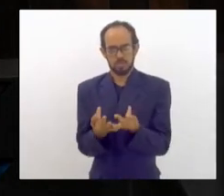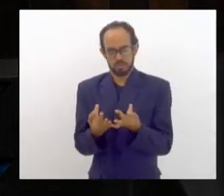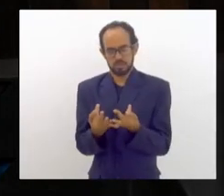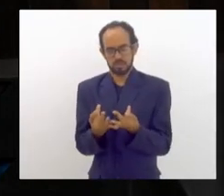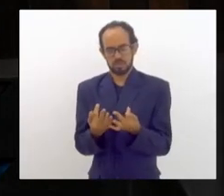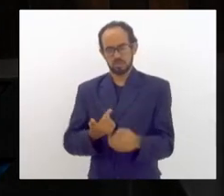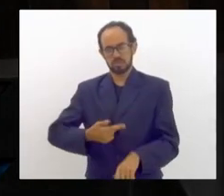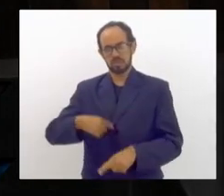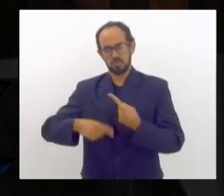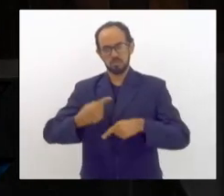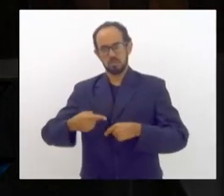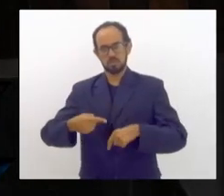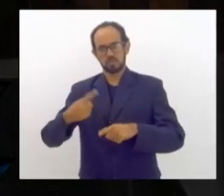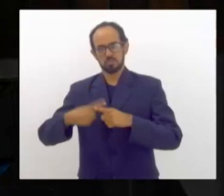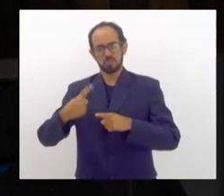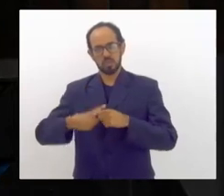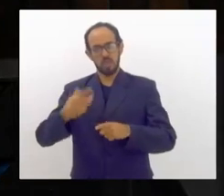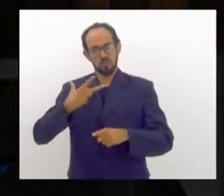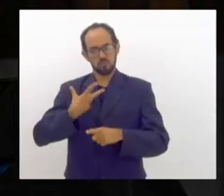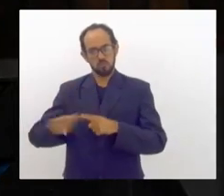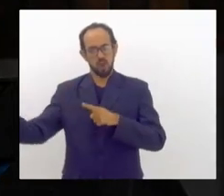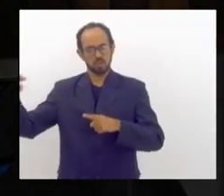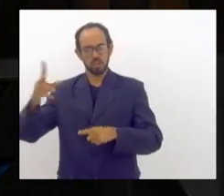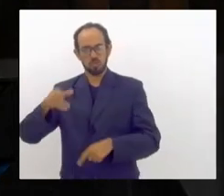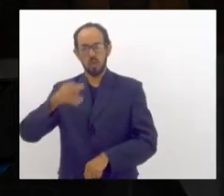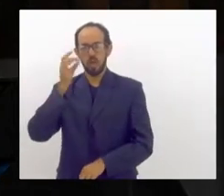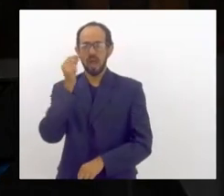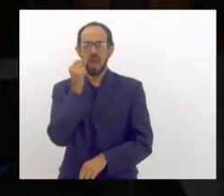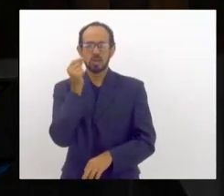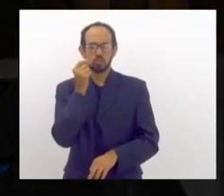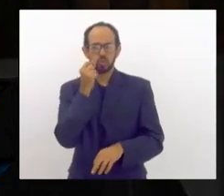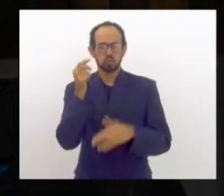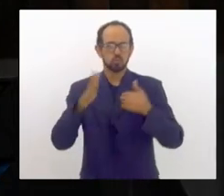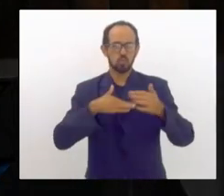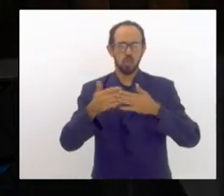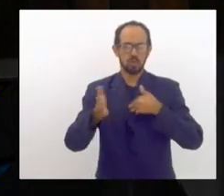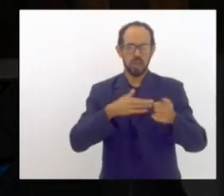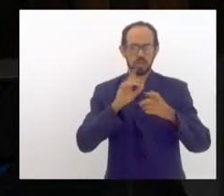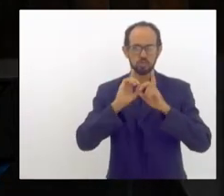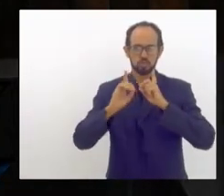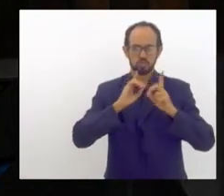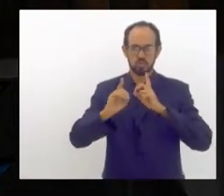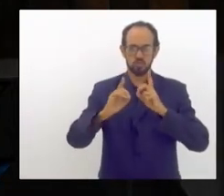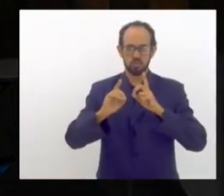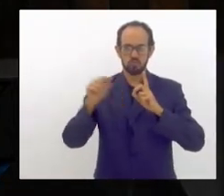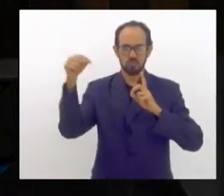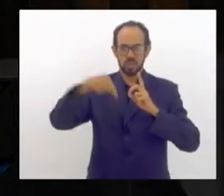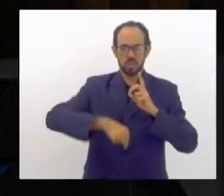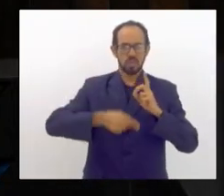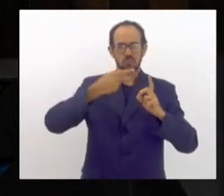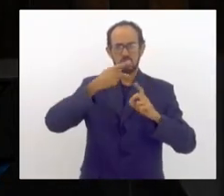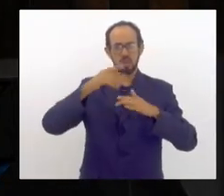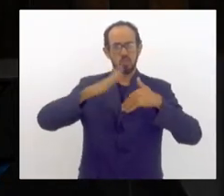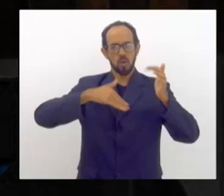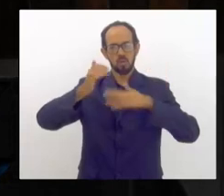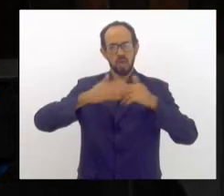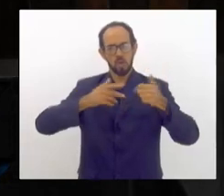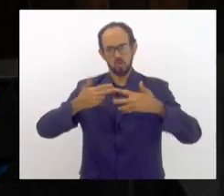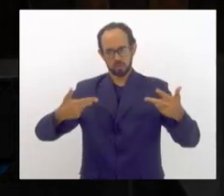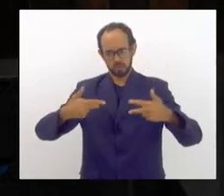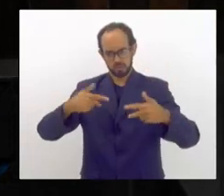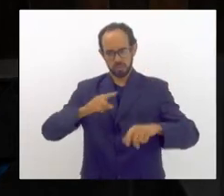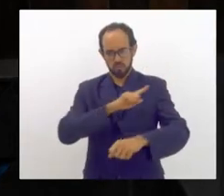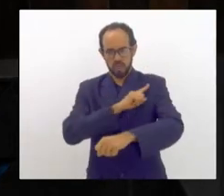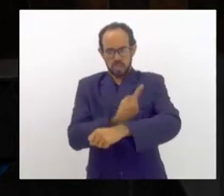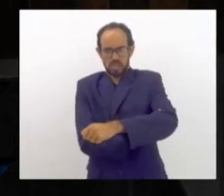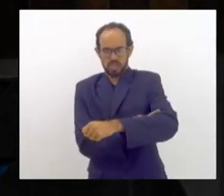Depois, porque fogem como ratos de todas as discussões. Vêm essa tribuna, falam o que querem. São muito valentes para as